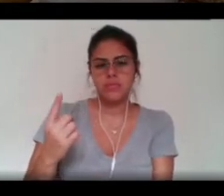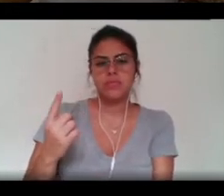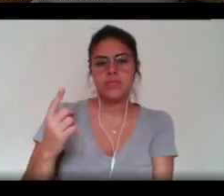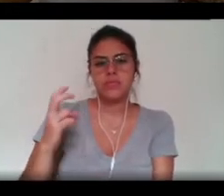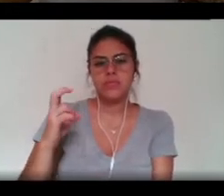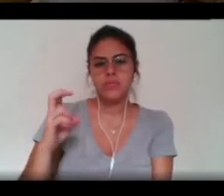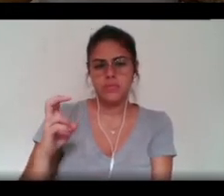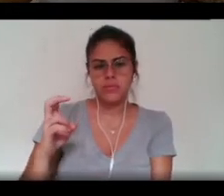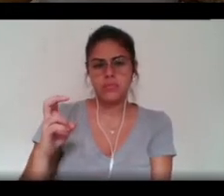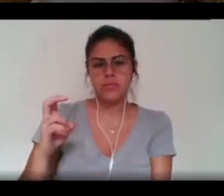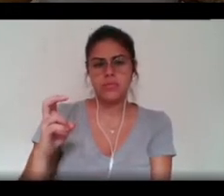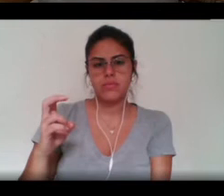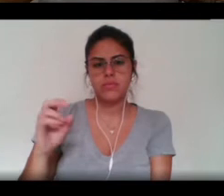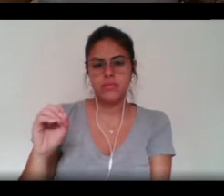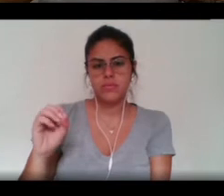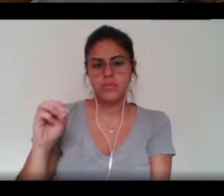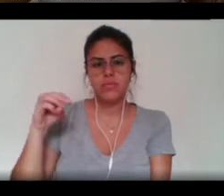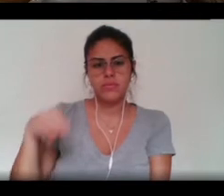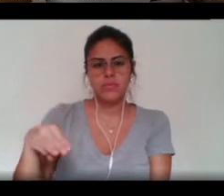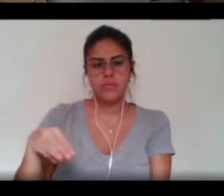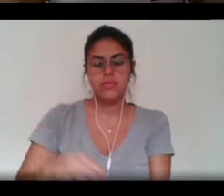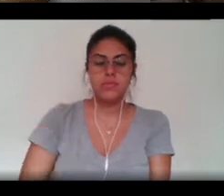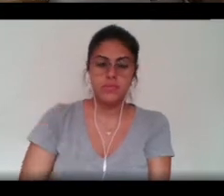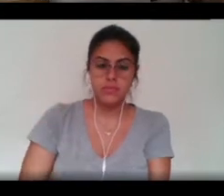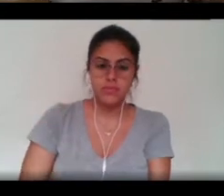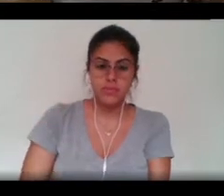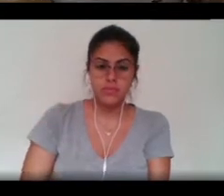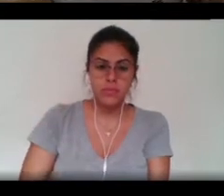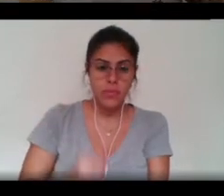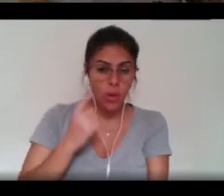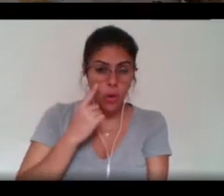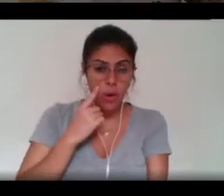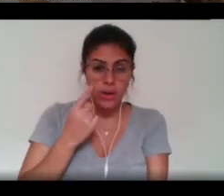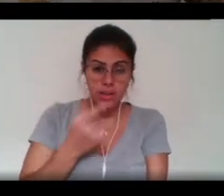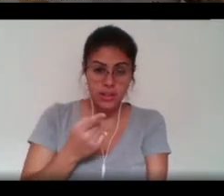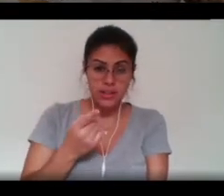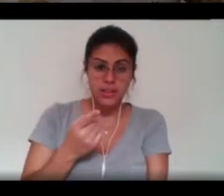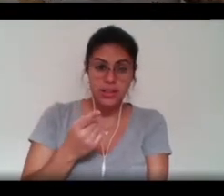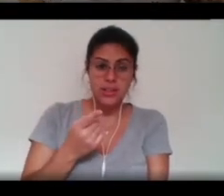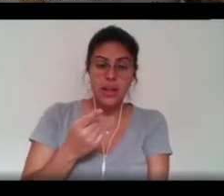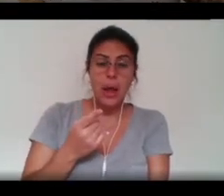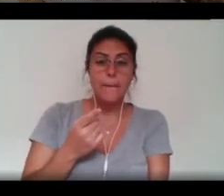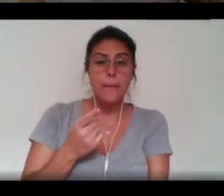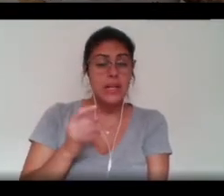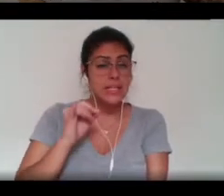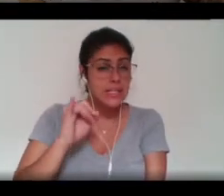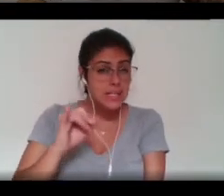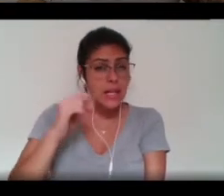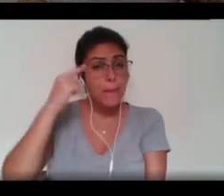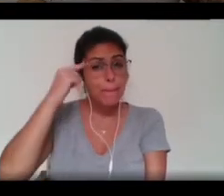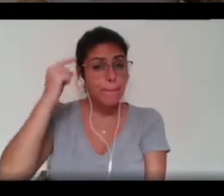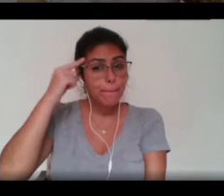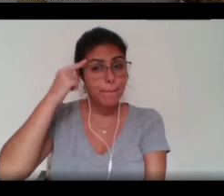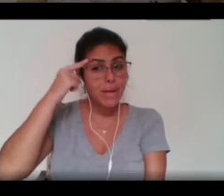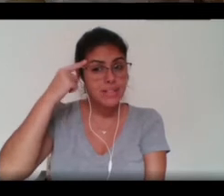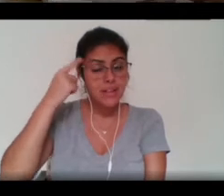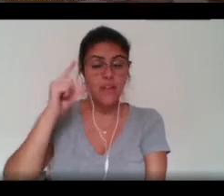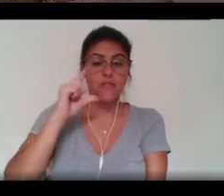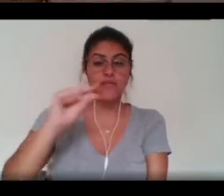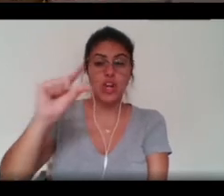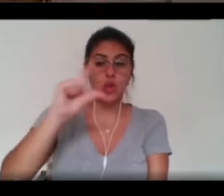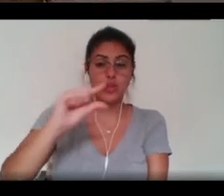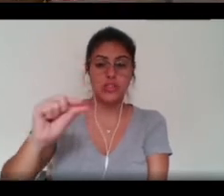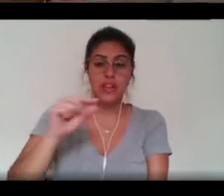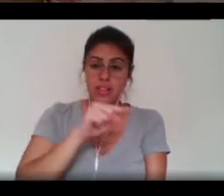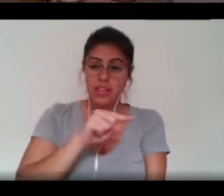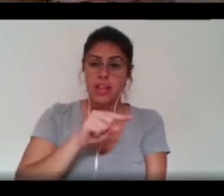1.150 metros. Então, observem que para esse valor de velocidade que ele deu, eu tenho